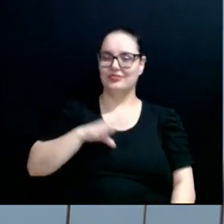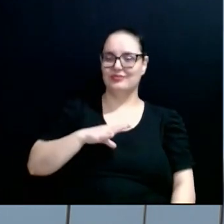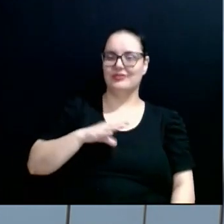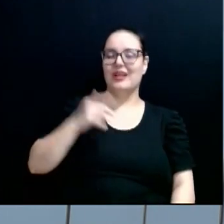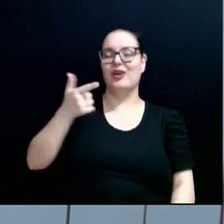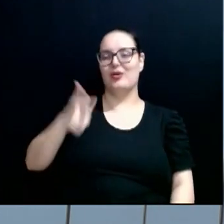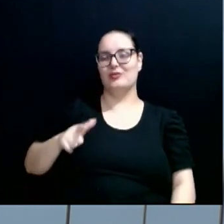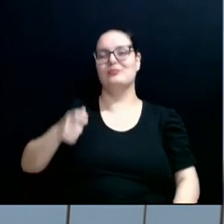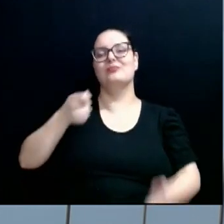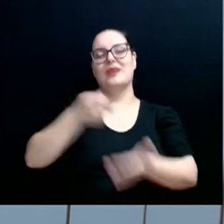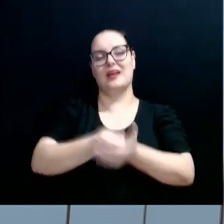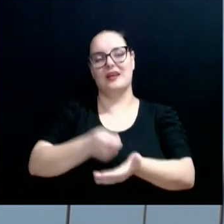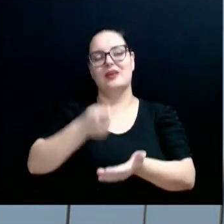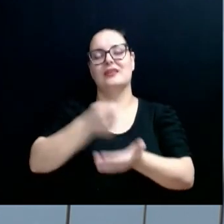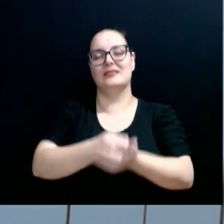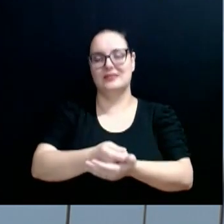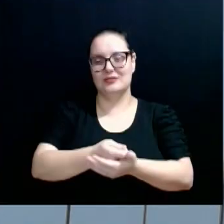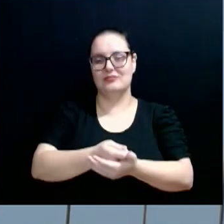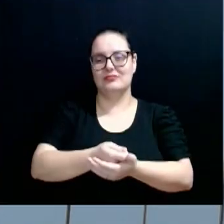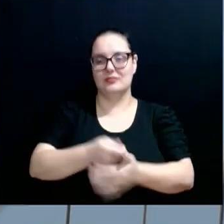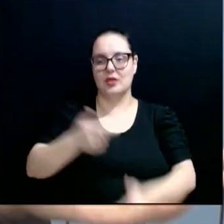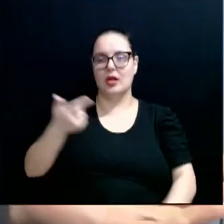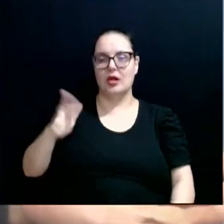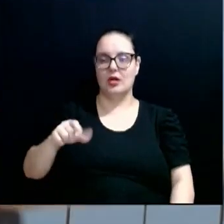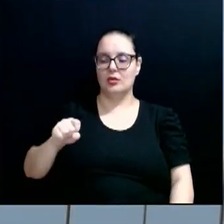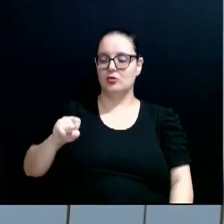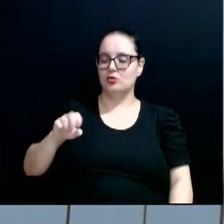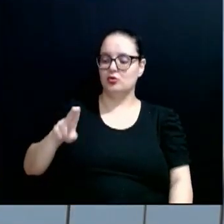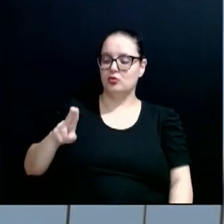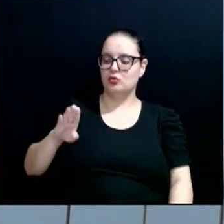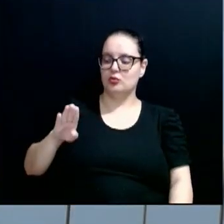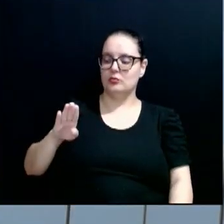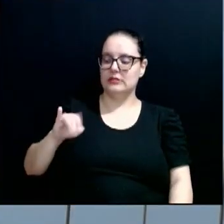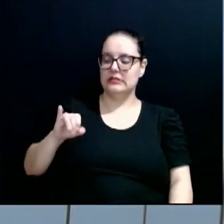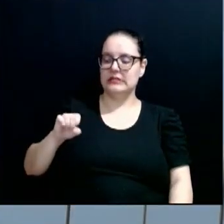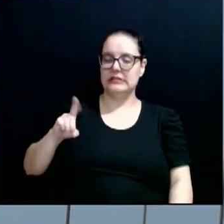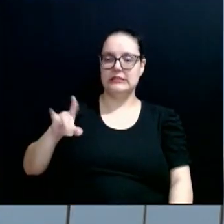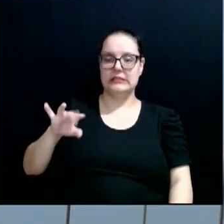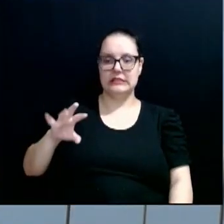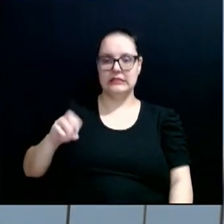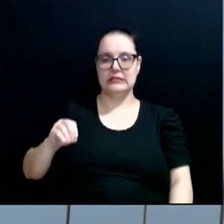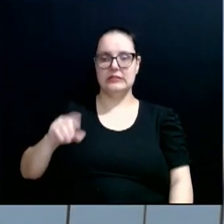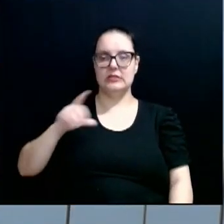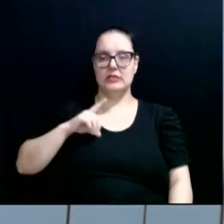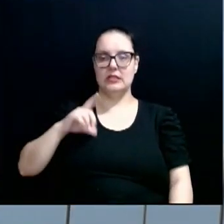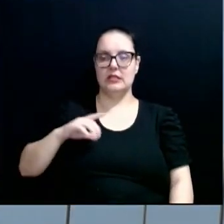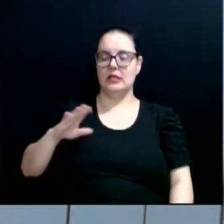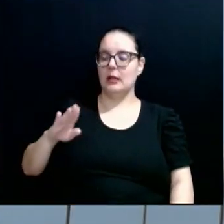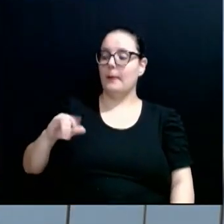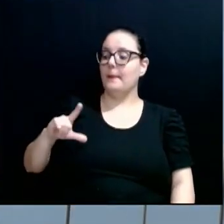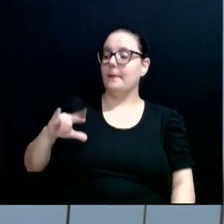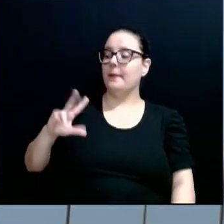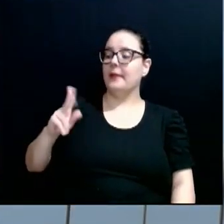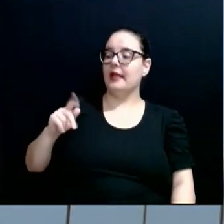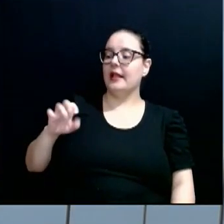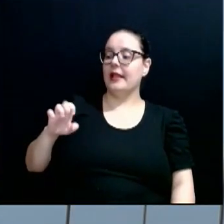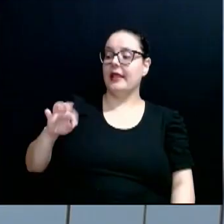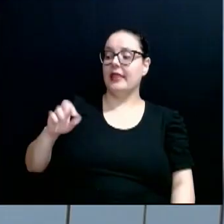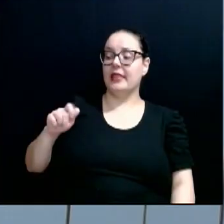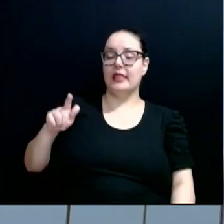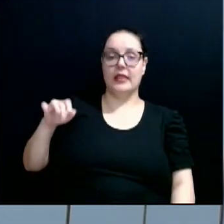entendeu, de repasse. E aí a gente também tem a bilhetagem, que já não existiria bilhetagem, seria uma bilhetagem só